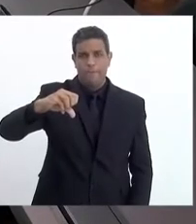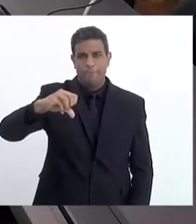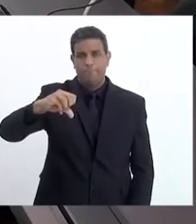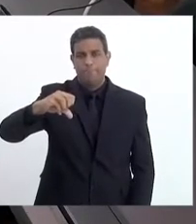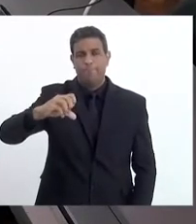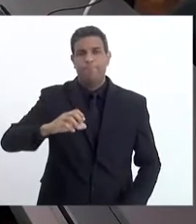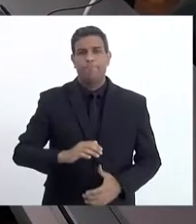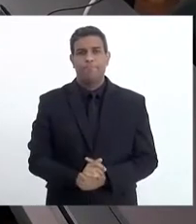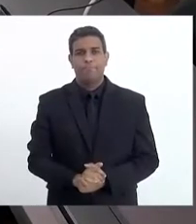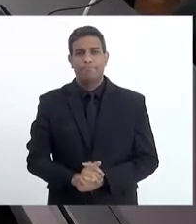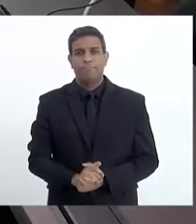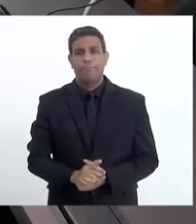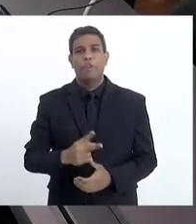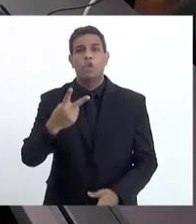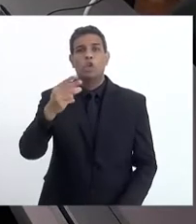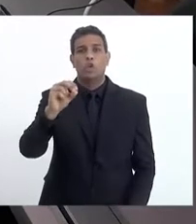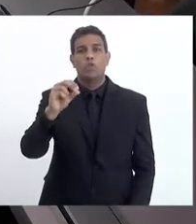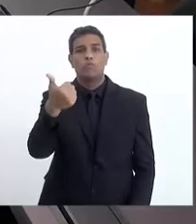de